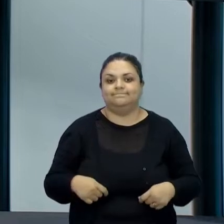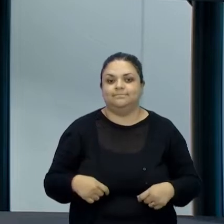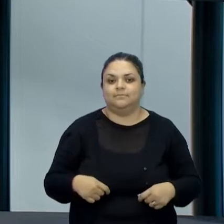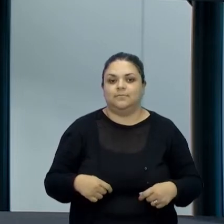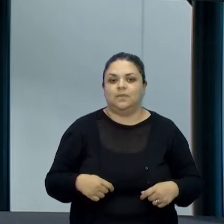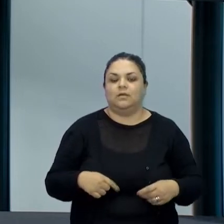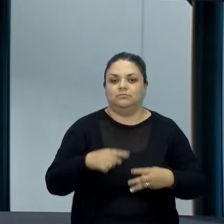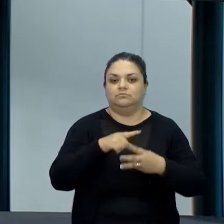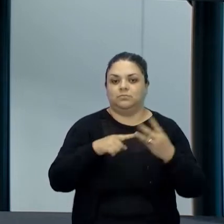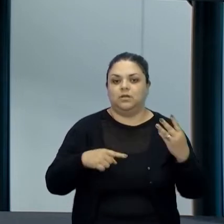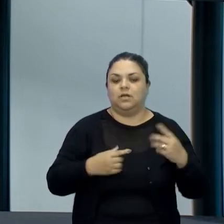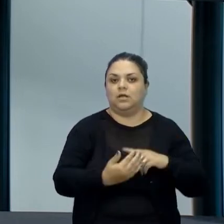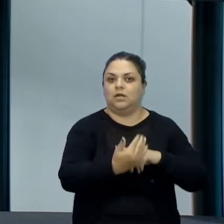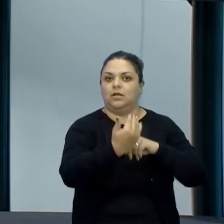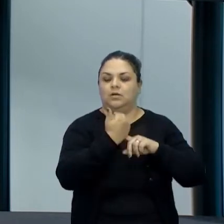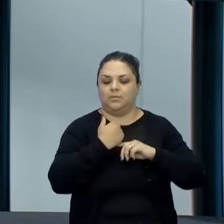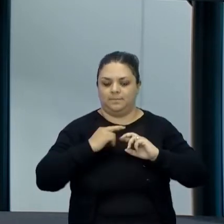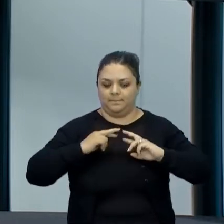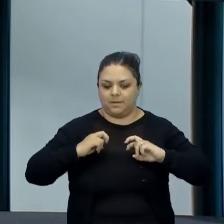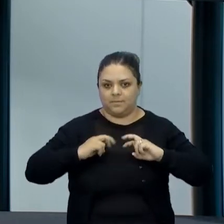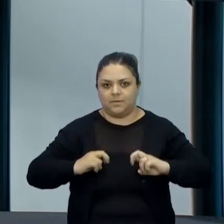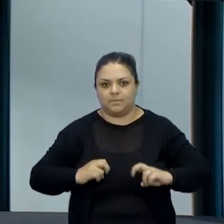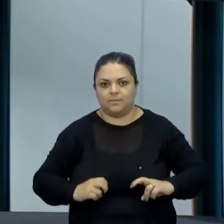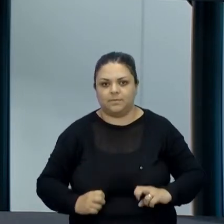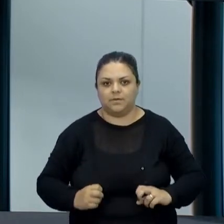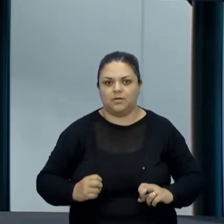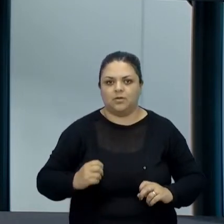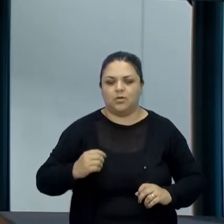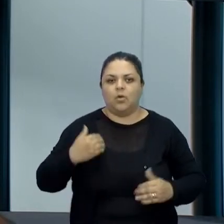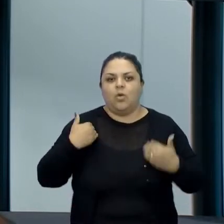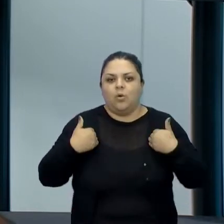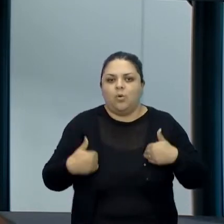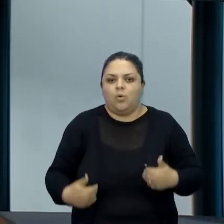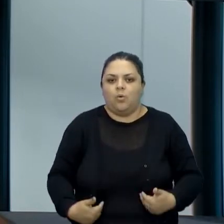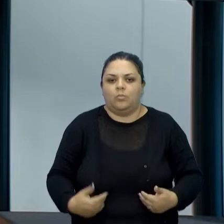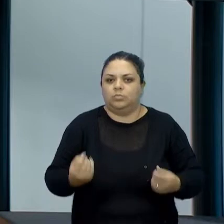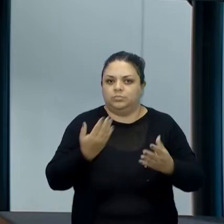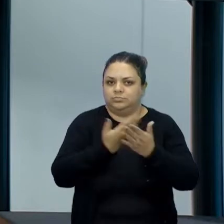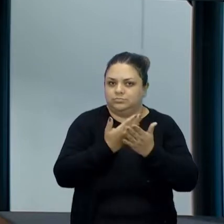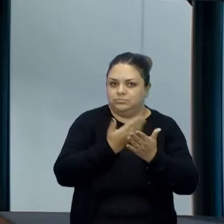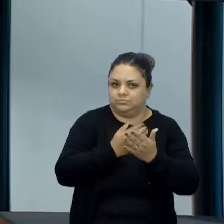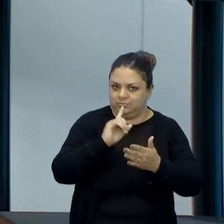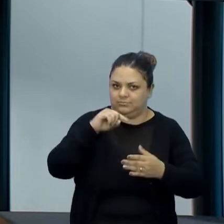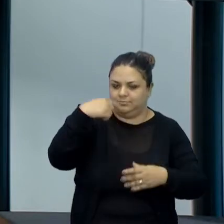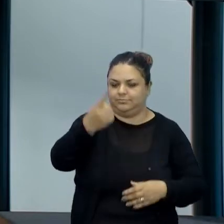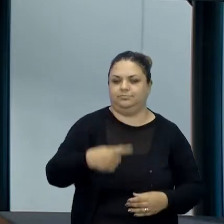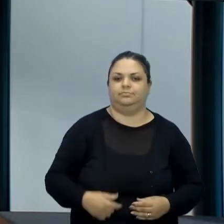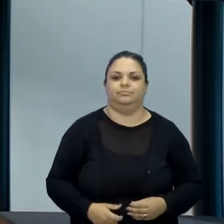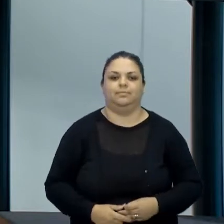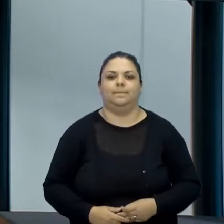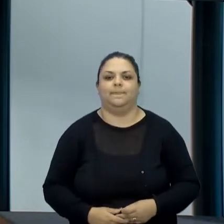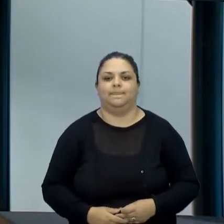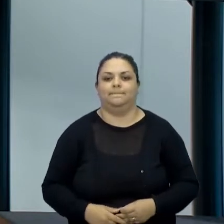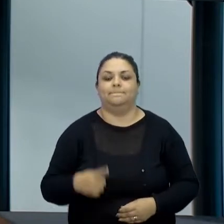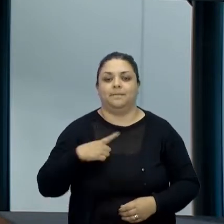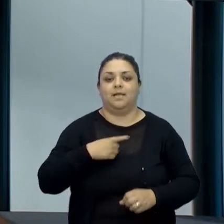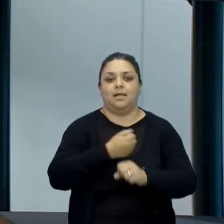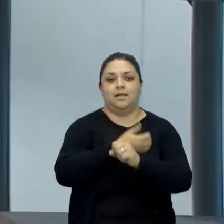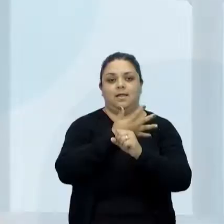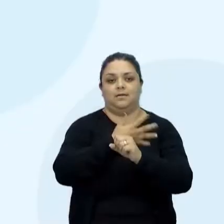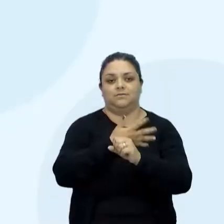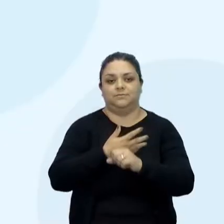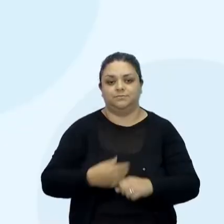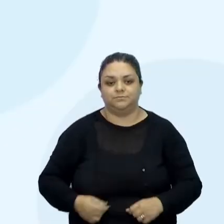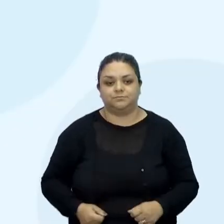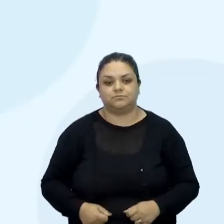para a gente perceber aí a parte de fisiologia quando a gente for estudar. Falamos de ácidos também, então, como eu disse para